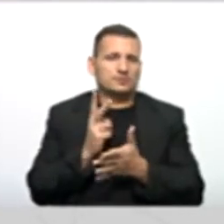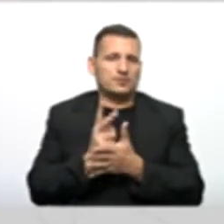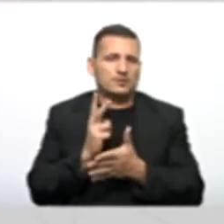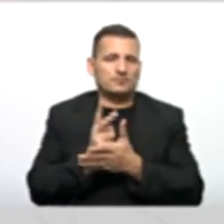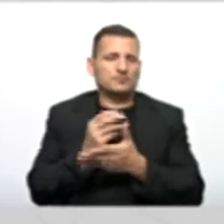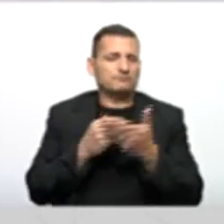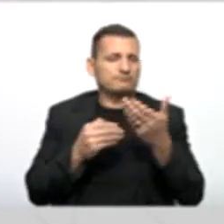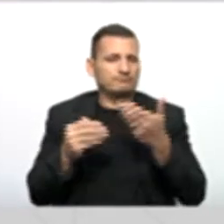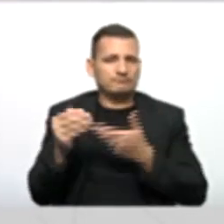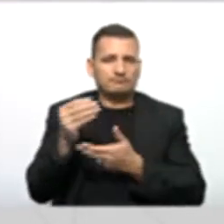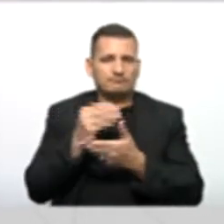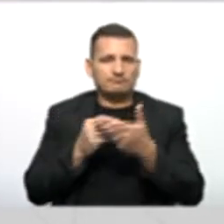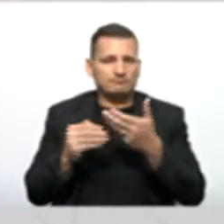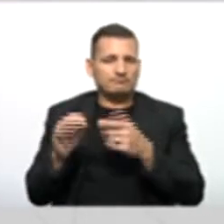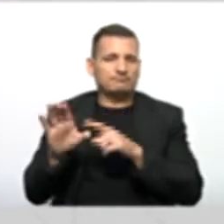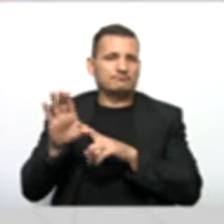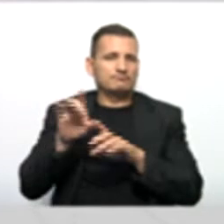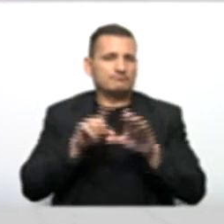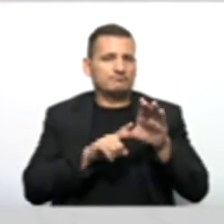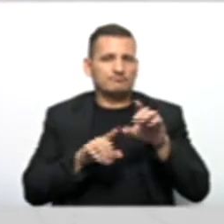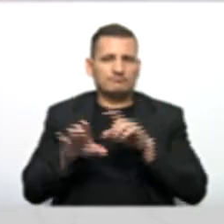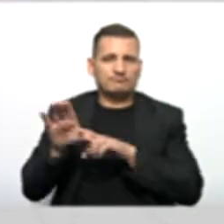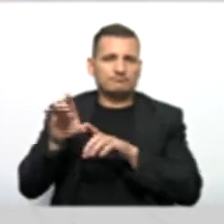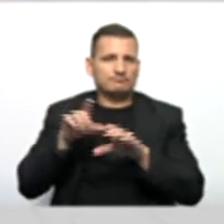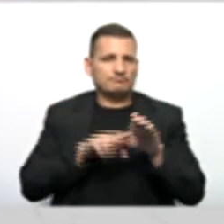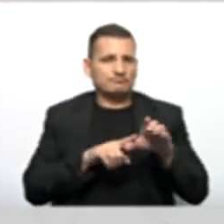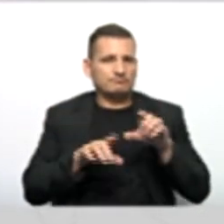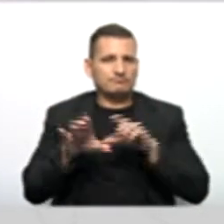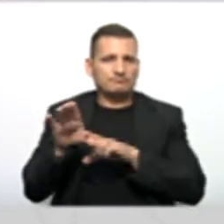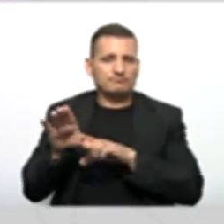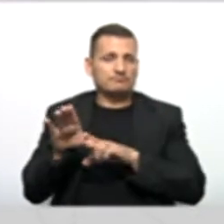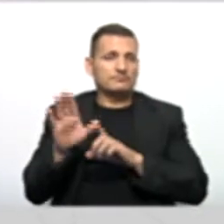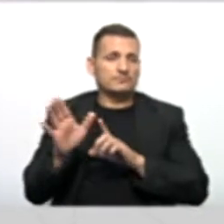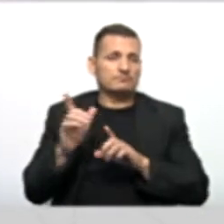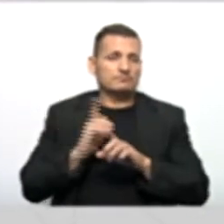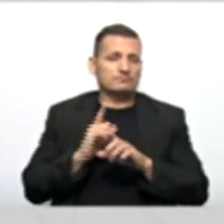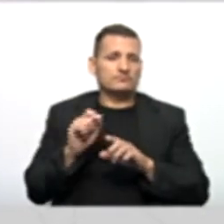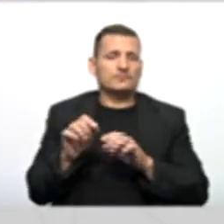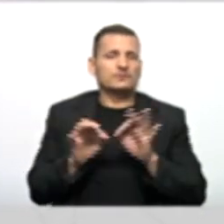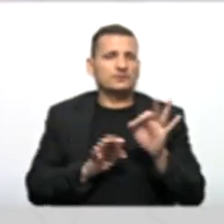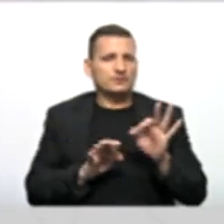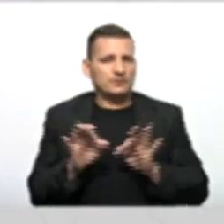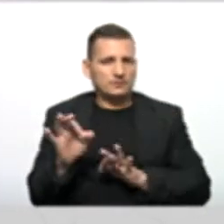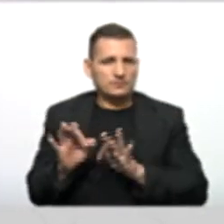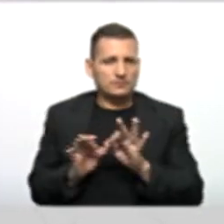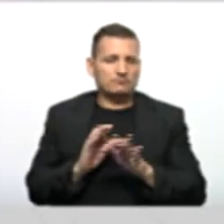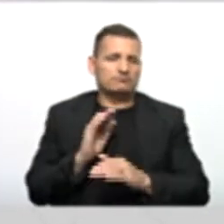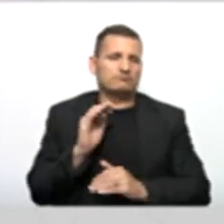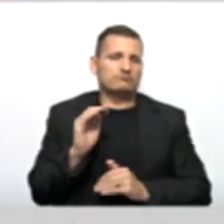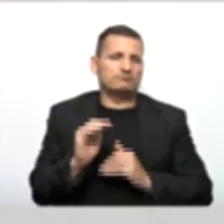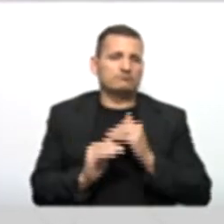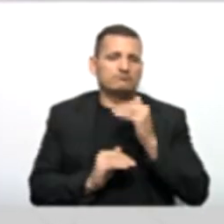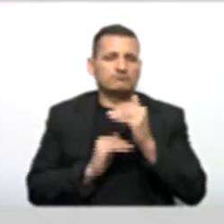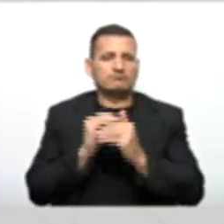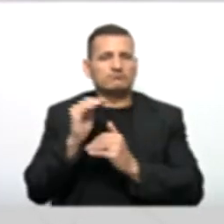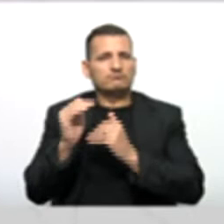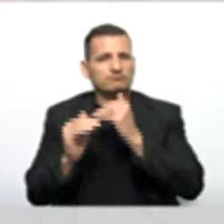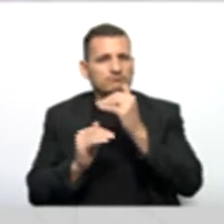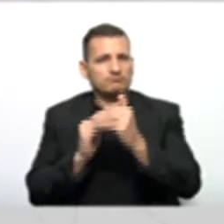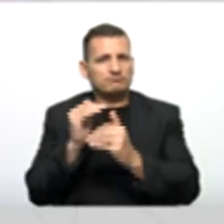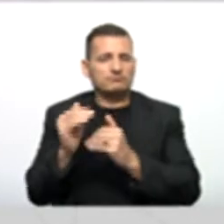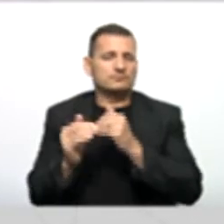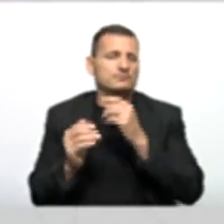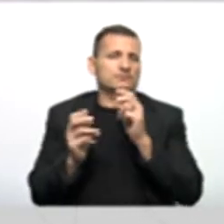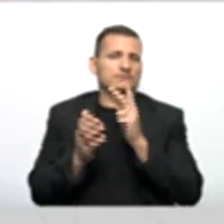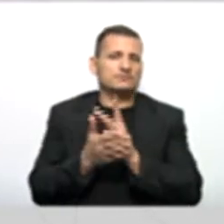está sempre um dependendo do outro, a gente fala aí que a gente tem uma elaboração progressiva no nosso projeto. Sempre uma elaboração progressiva, ou seja, eu sempre vou ter